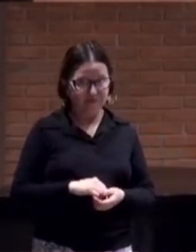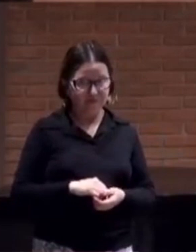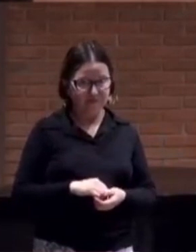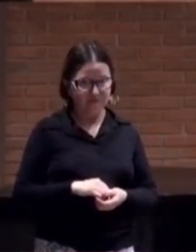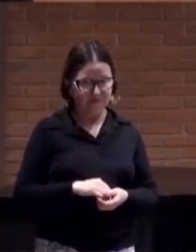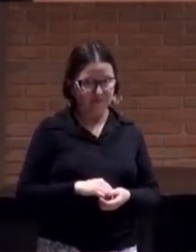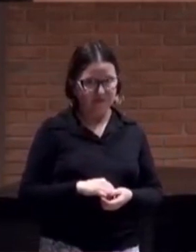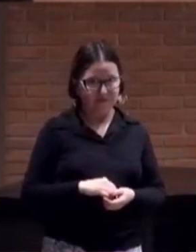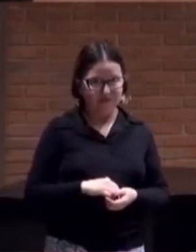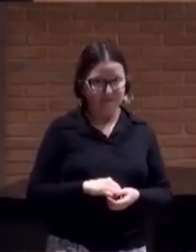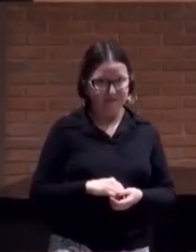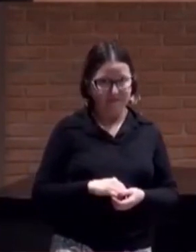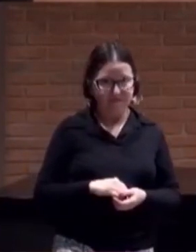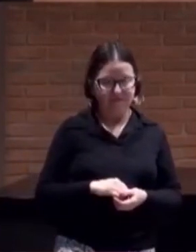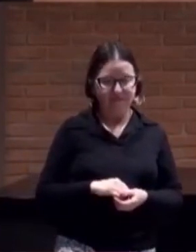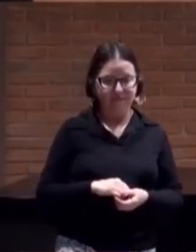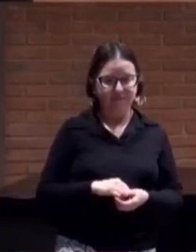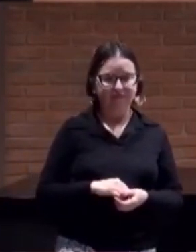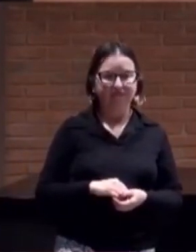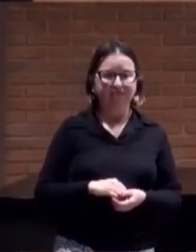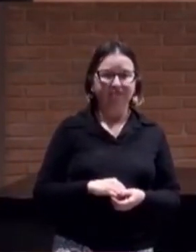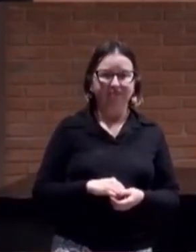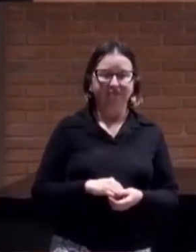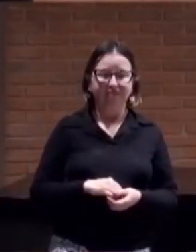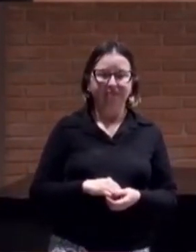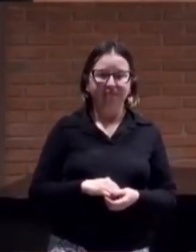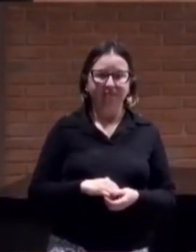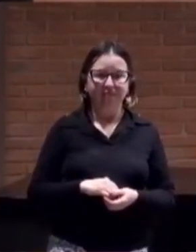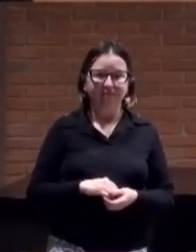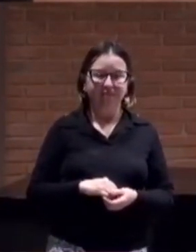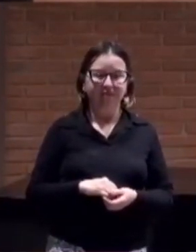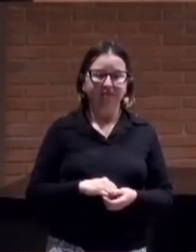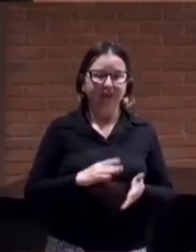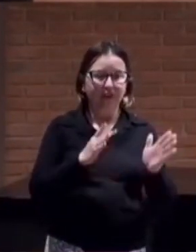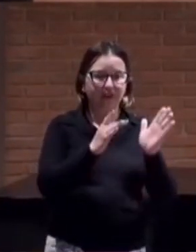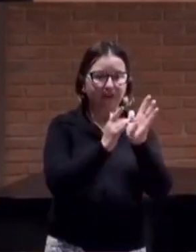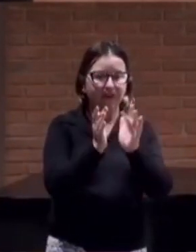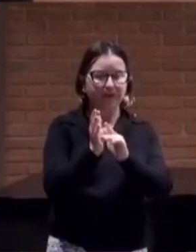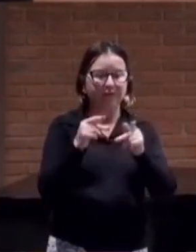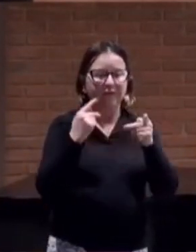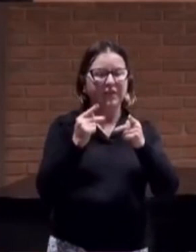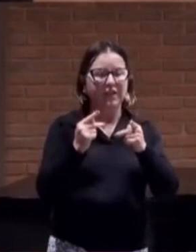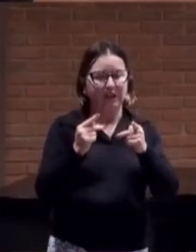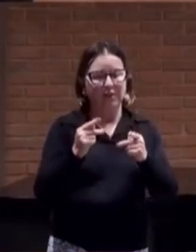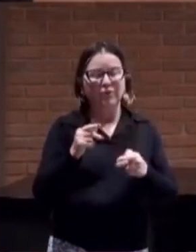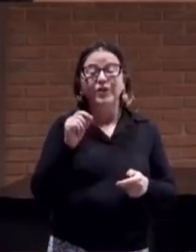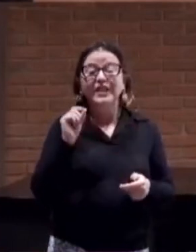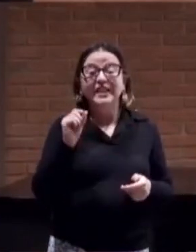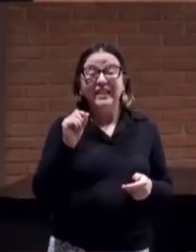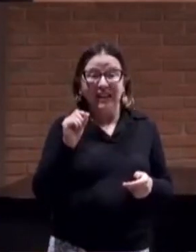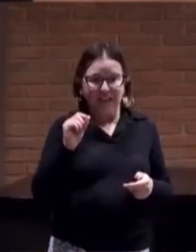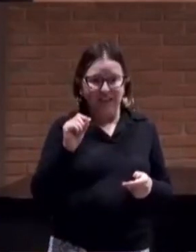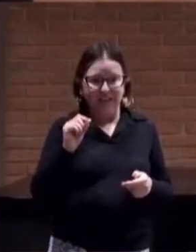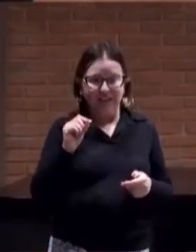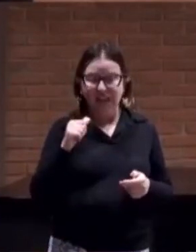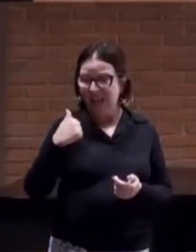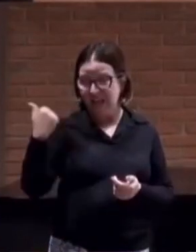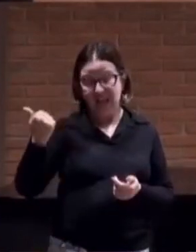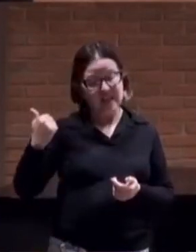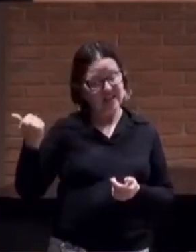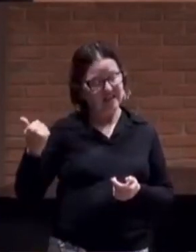A gente tem que perguntar. Quem Jesus está se referindo a eles vos expulsarão das